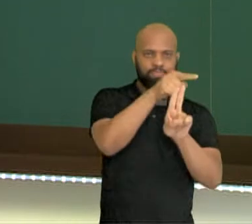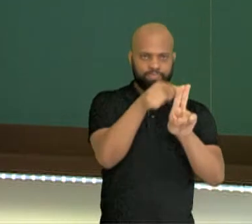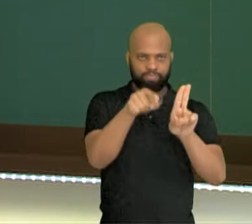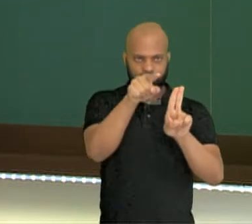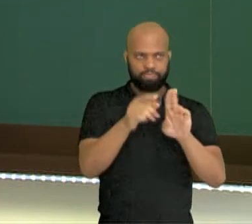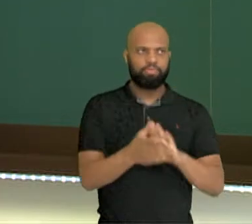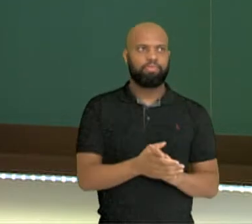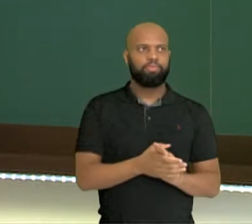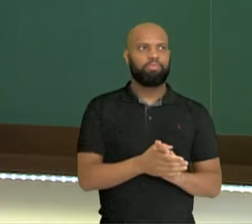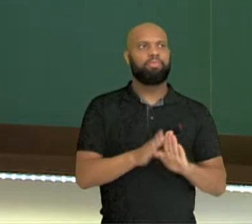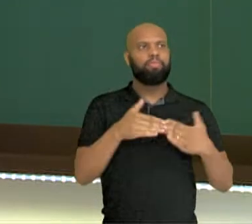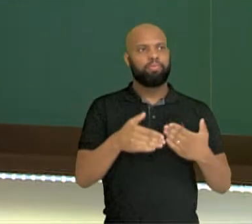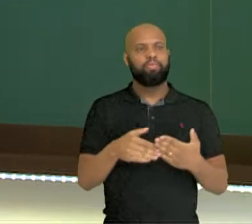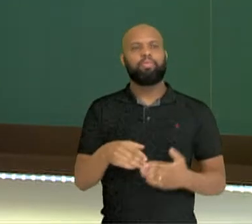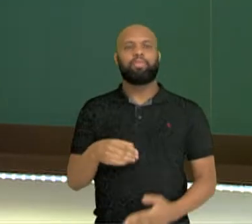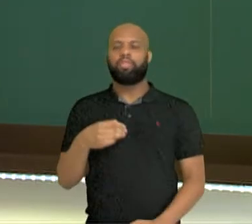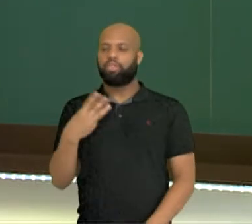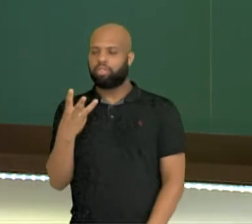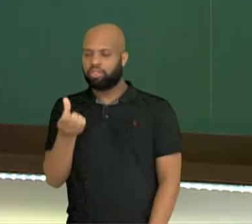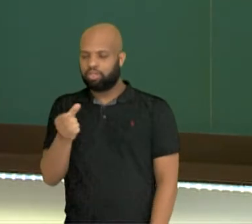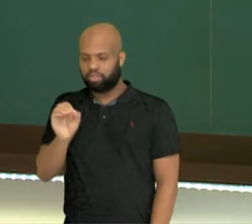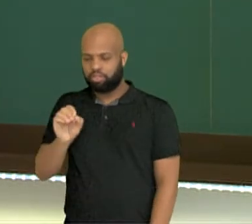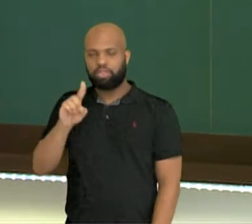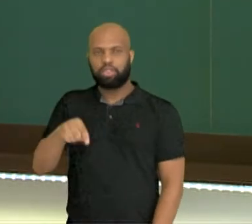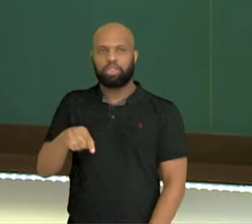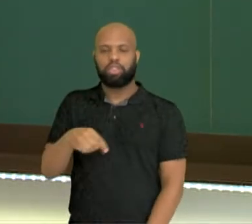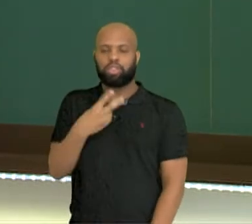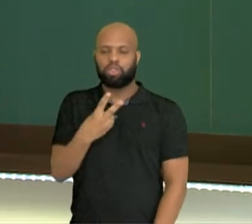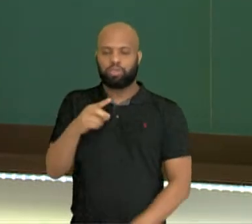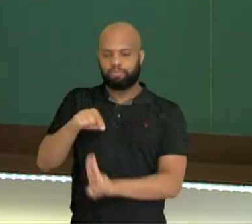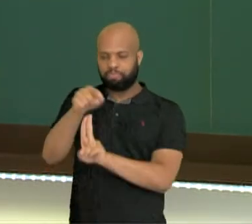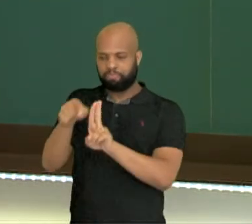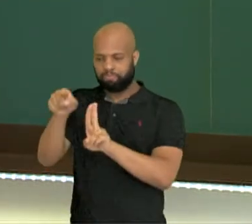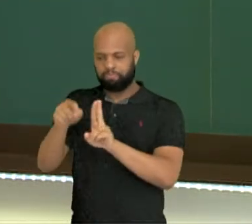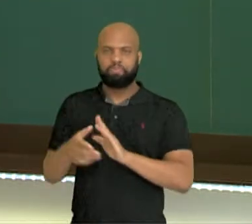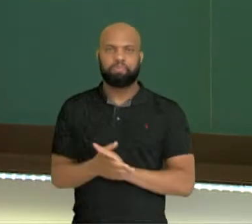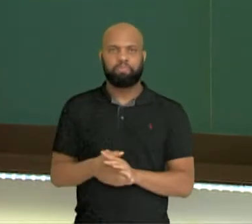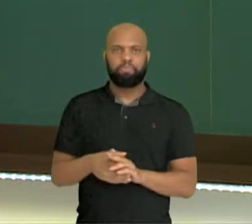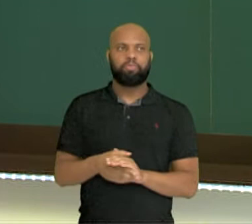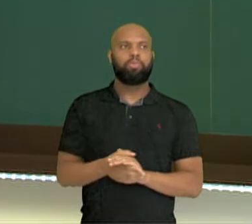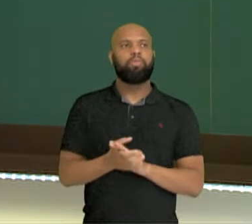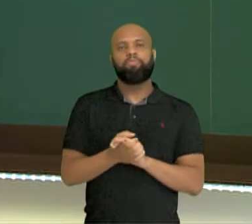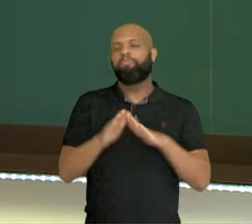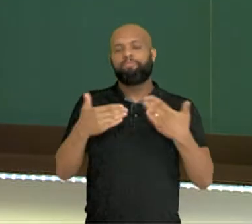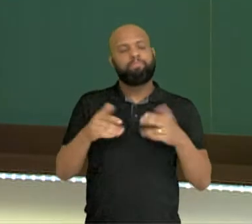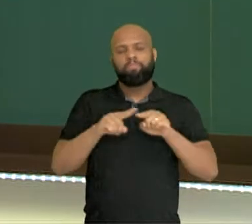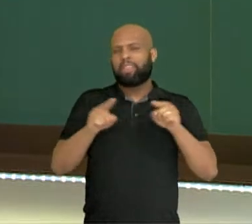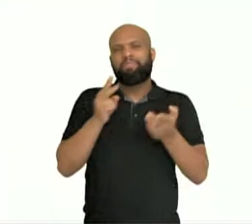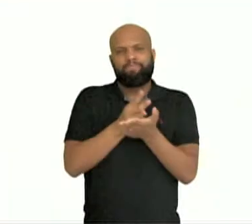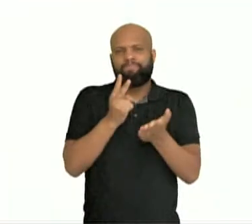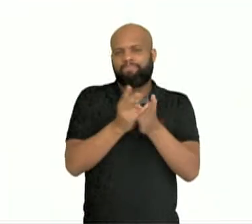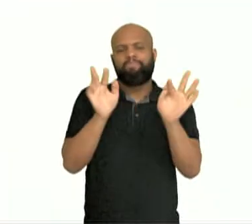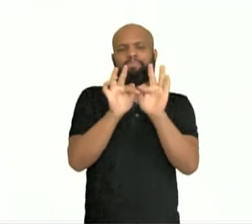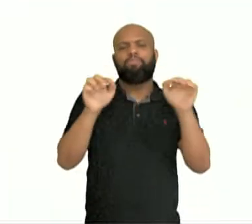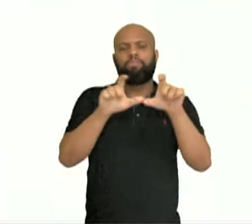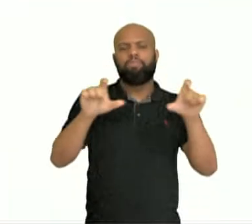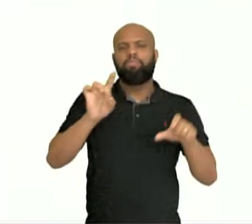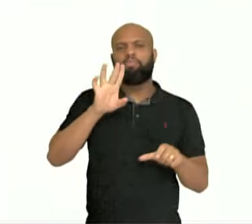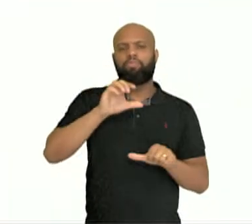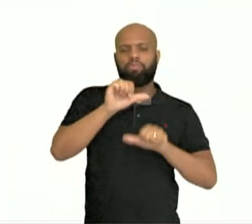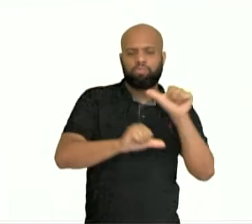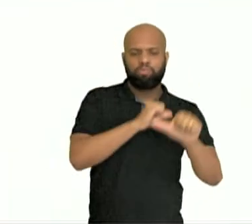e o 360 por 2π, tá? Então, aqui eu fico com as mesmas fórmulas, eu só vou